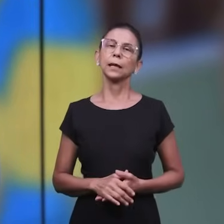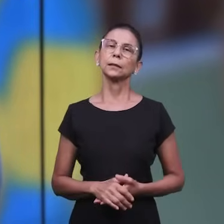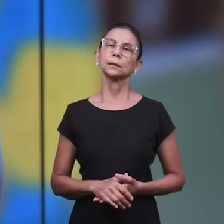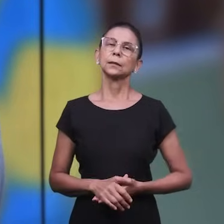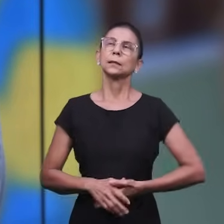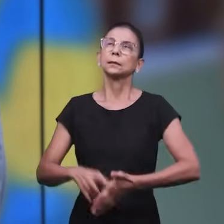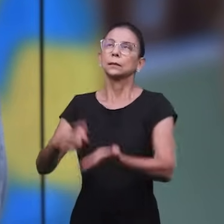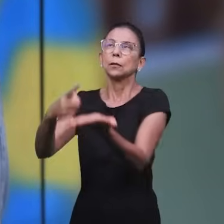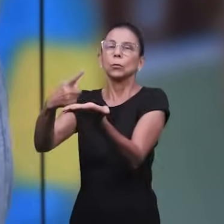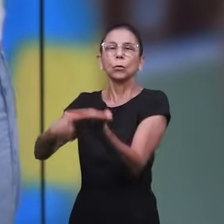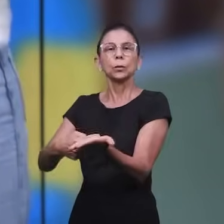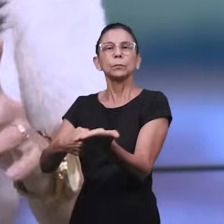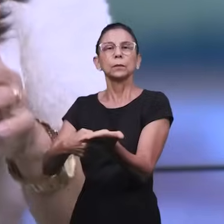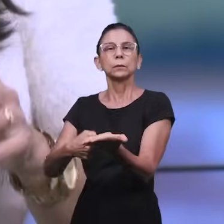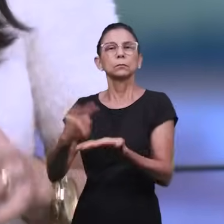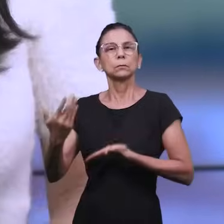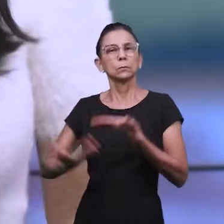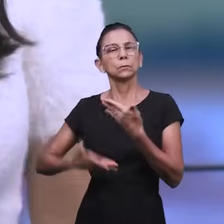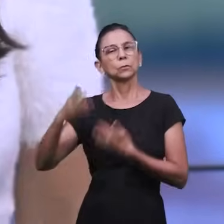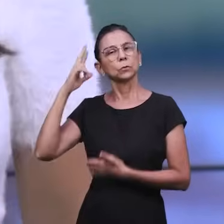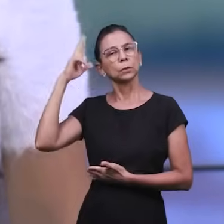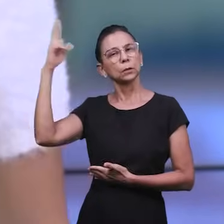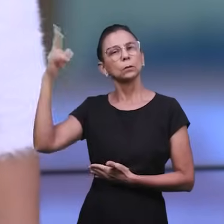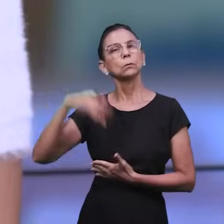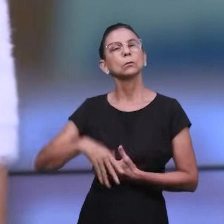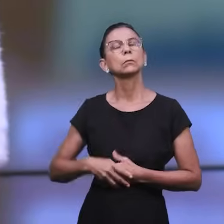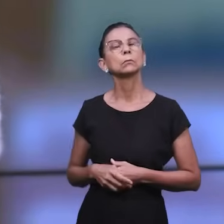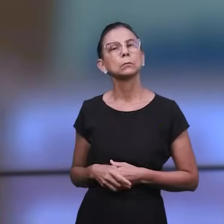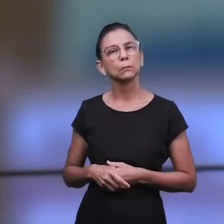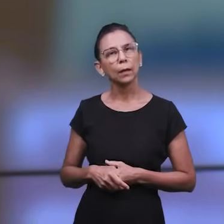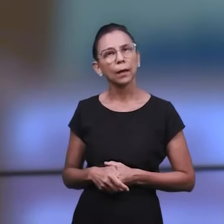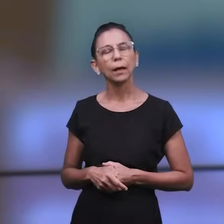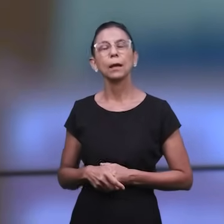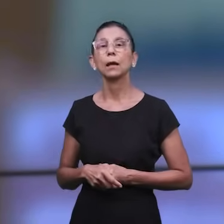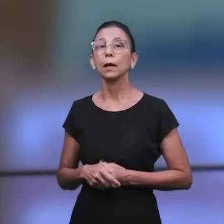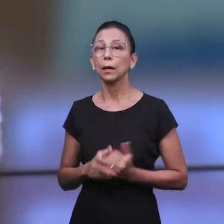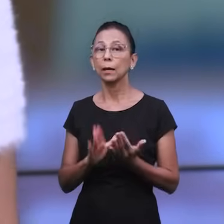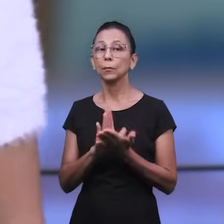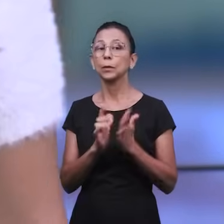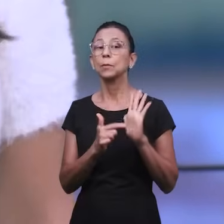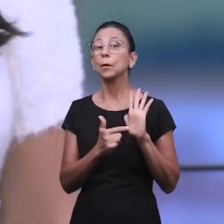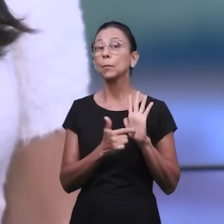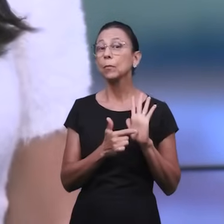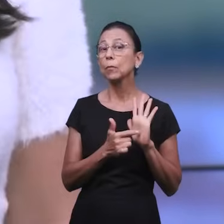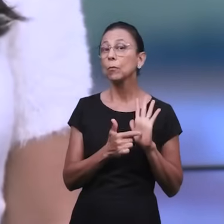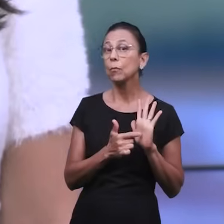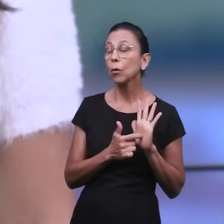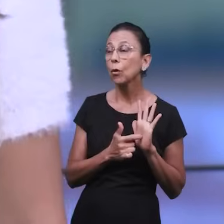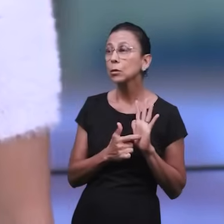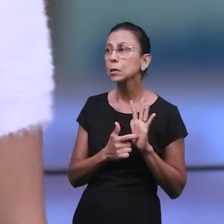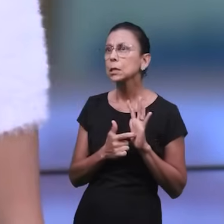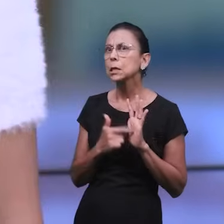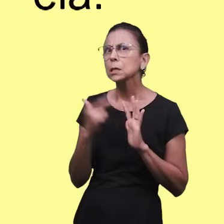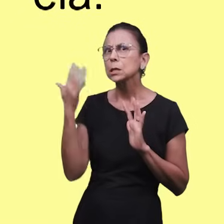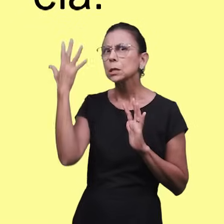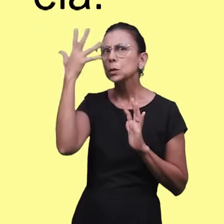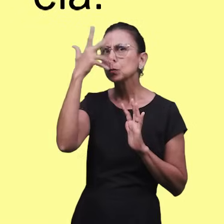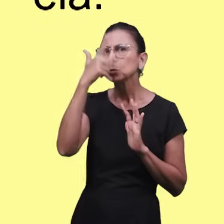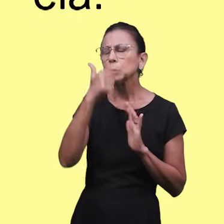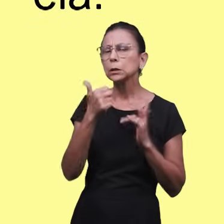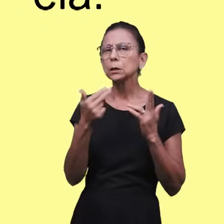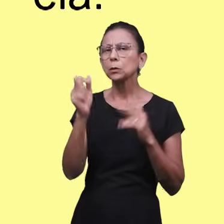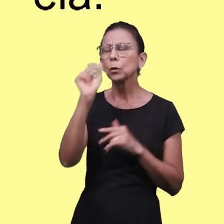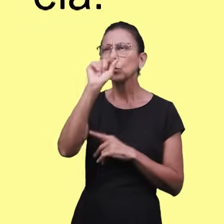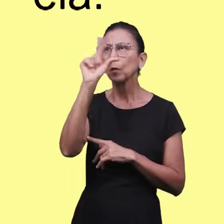servir ao Senhor. E eles falam ali na palavra que é formosa como a lua, brilhante como o sol. E